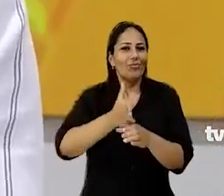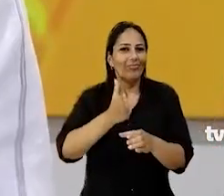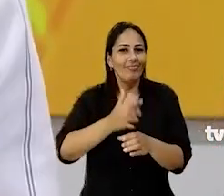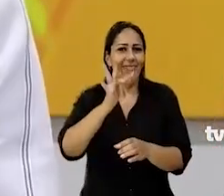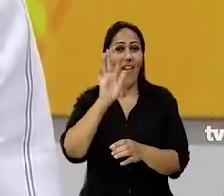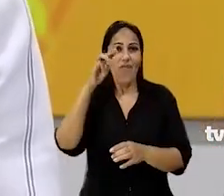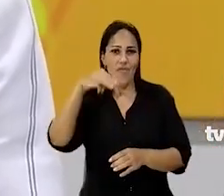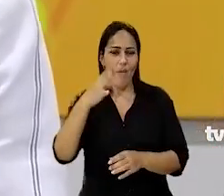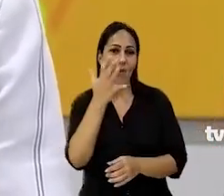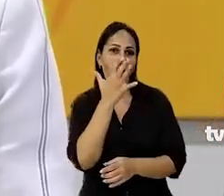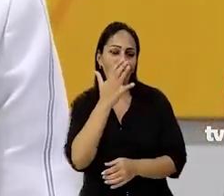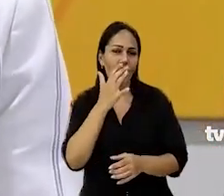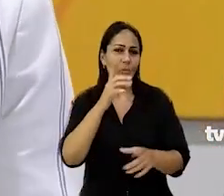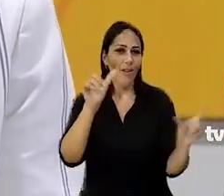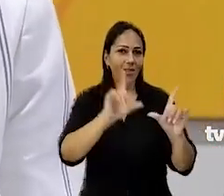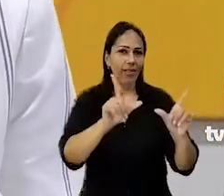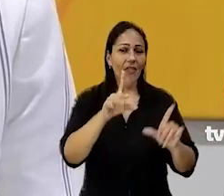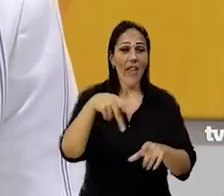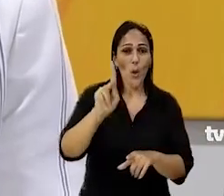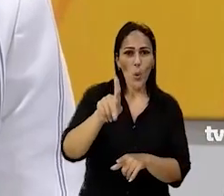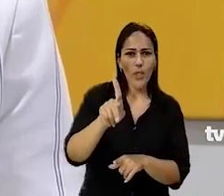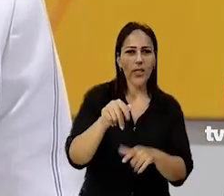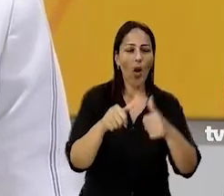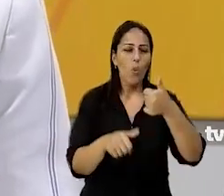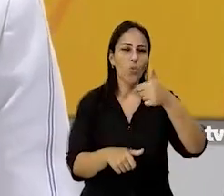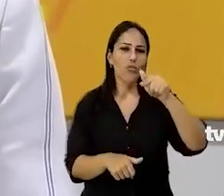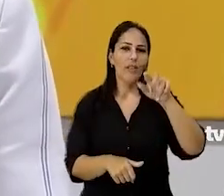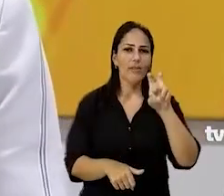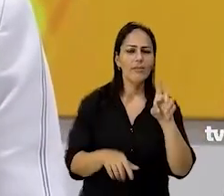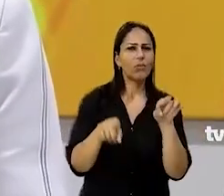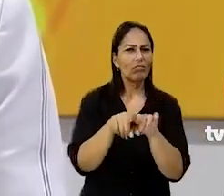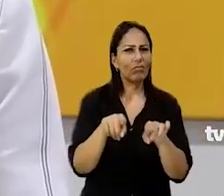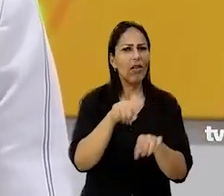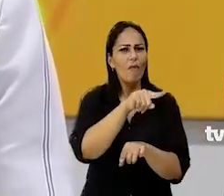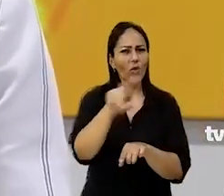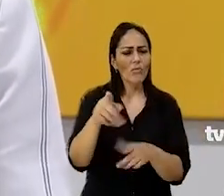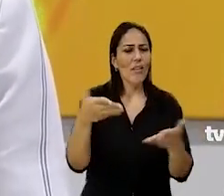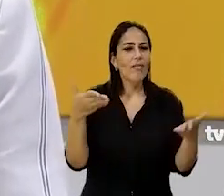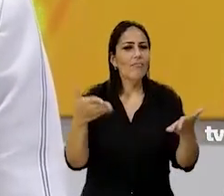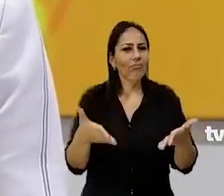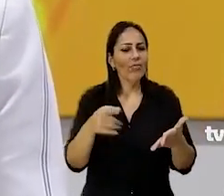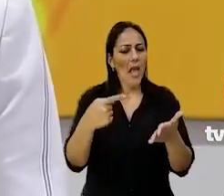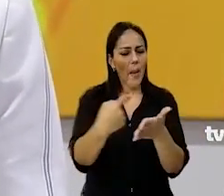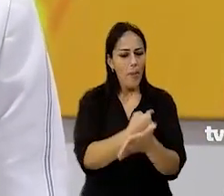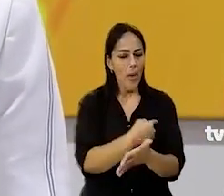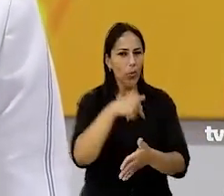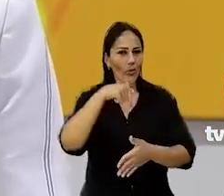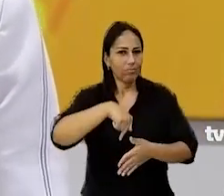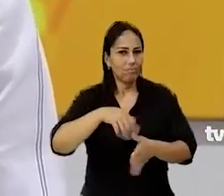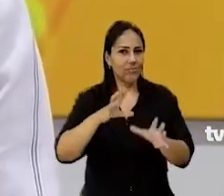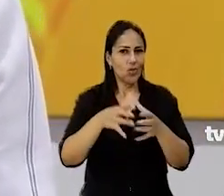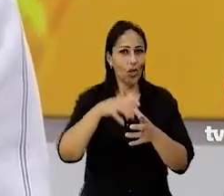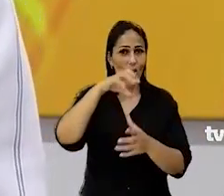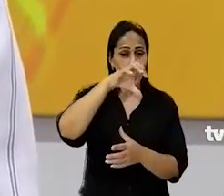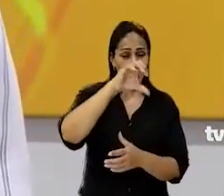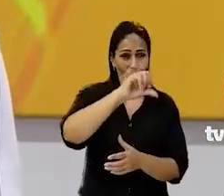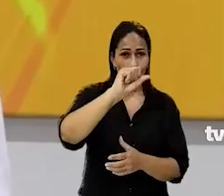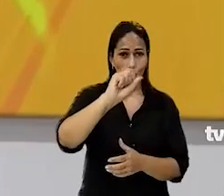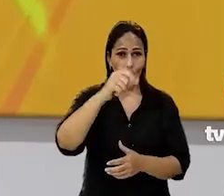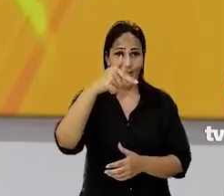nos assistindo pela TV Curtição, canal 175 Brisanet, você enviou a sua pergunta para o